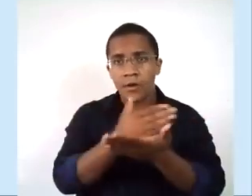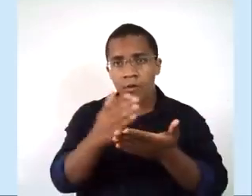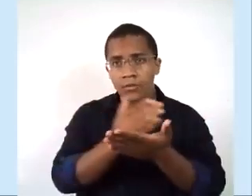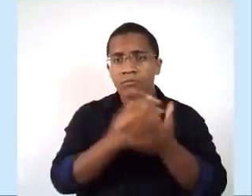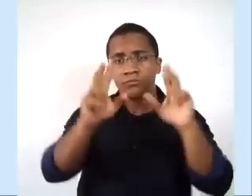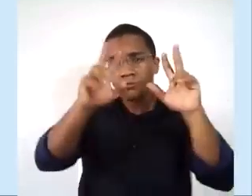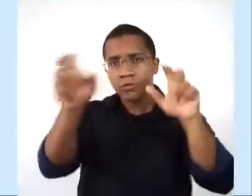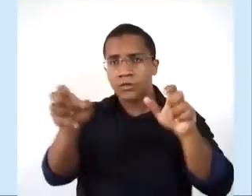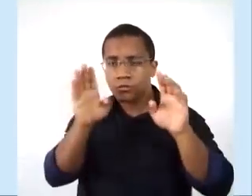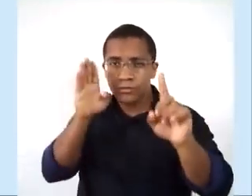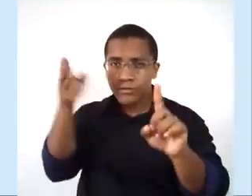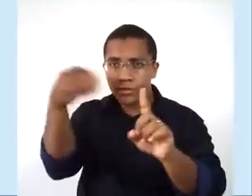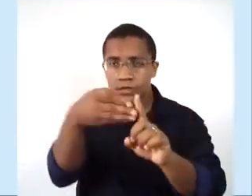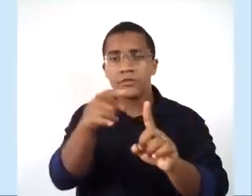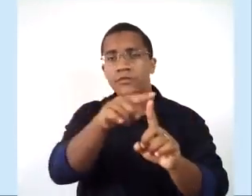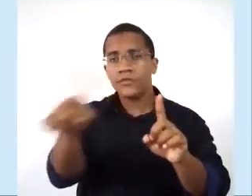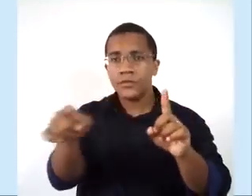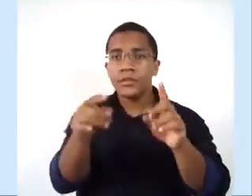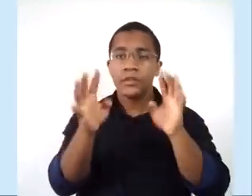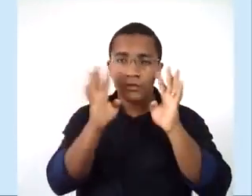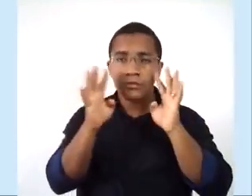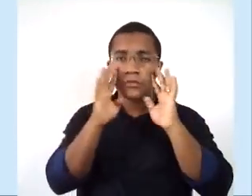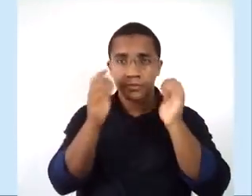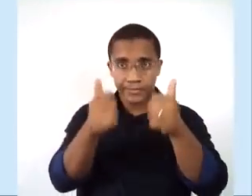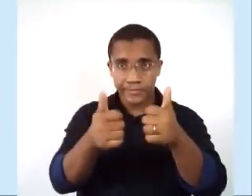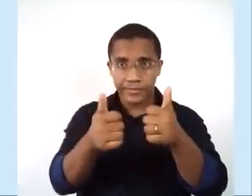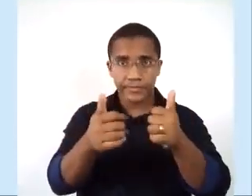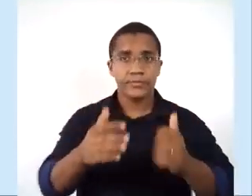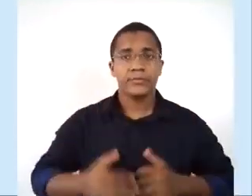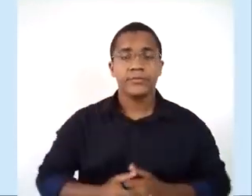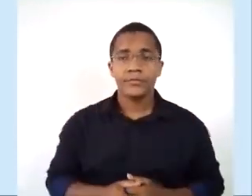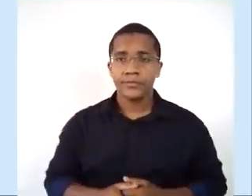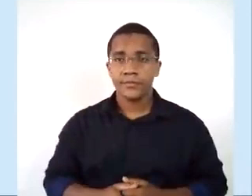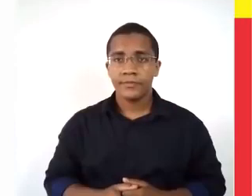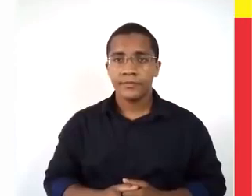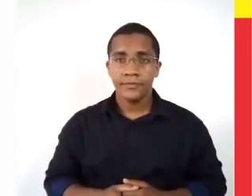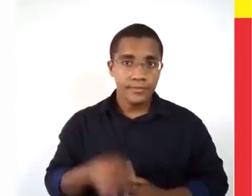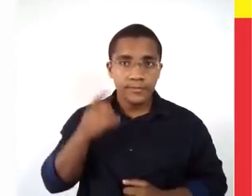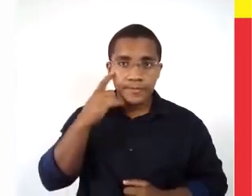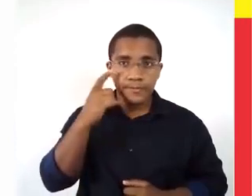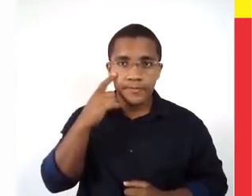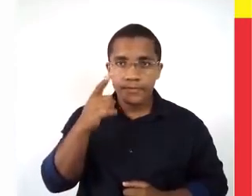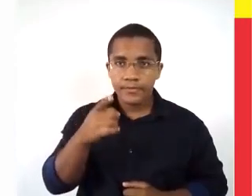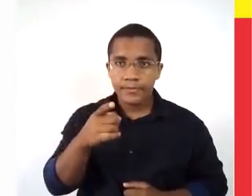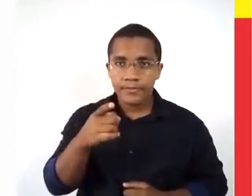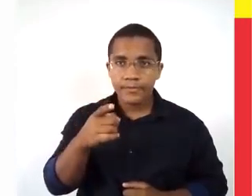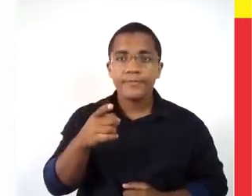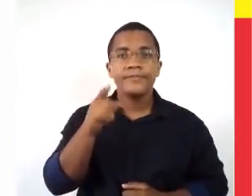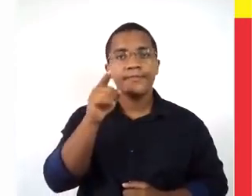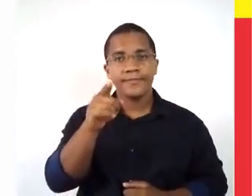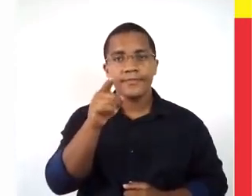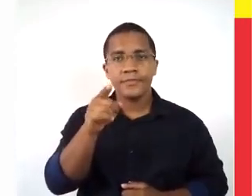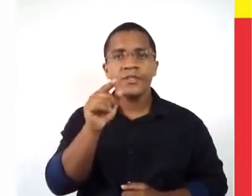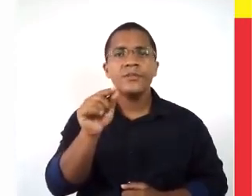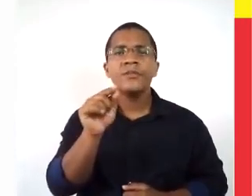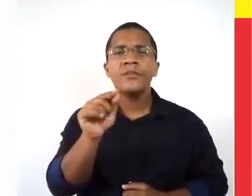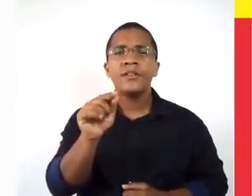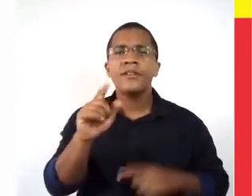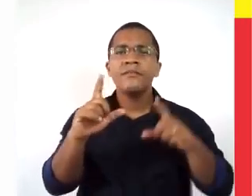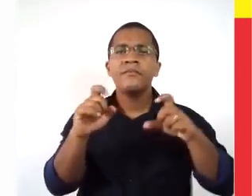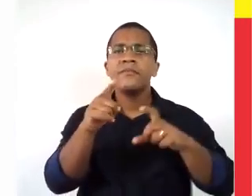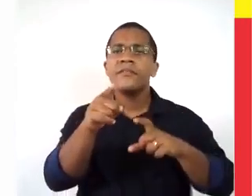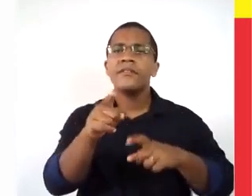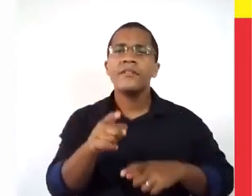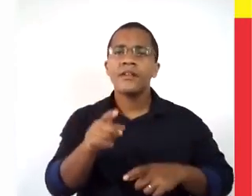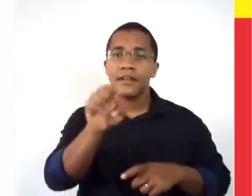Então, é muito interessante que vocês prestem bastante atenção. Ok, vamos continuar. Gente, para iniciar a aula, nós vamos observar essa